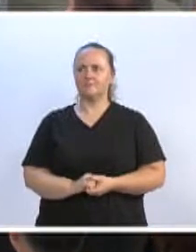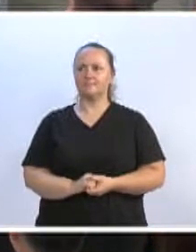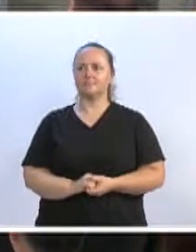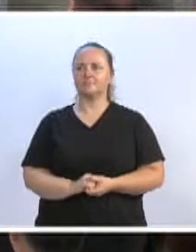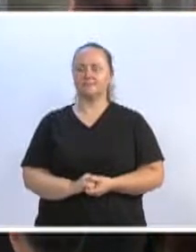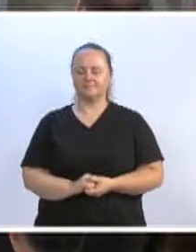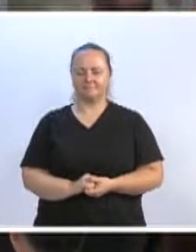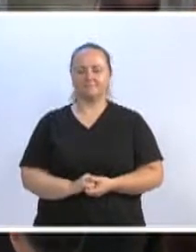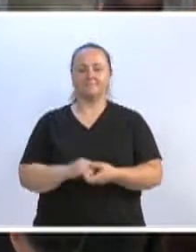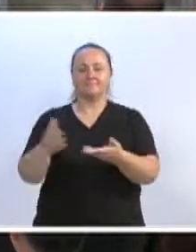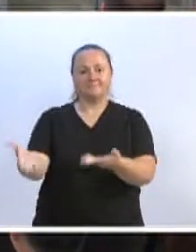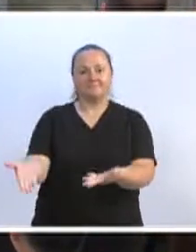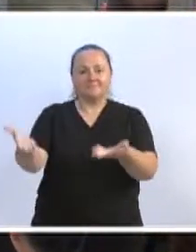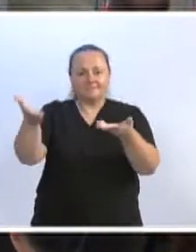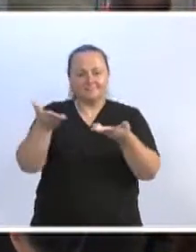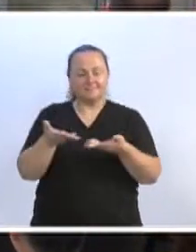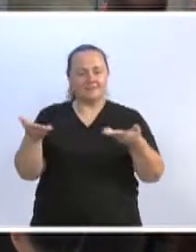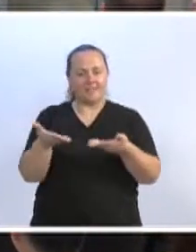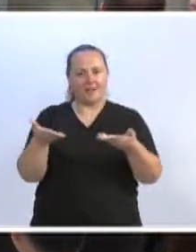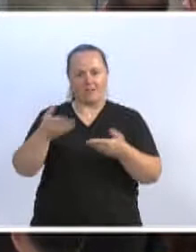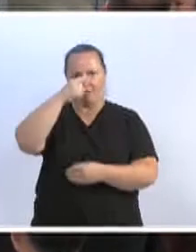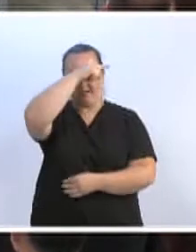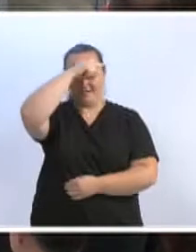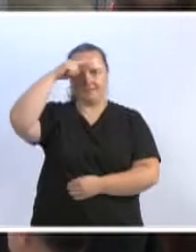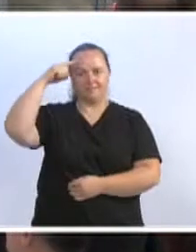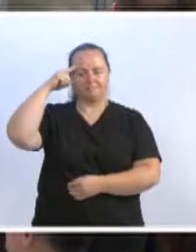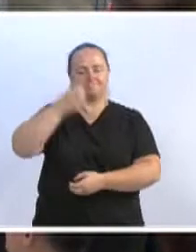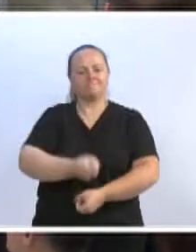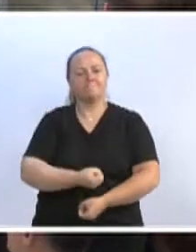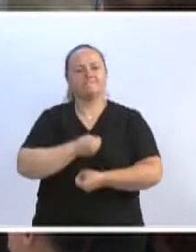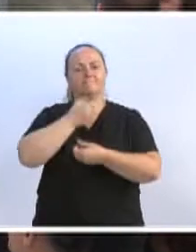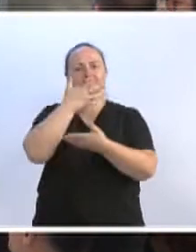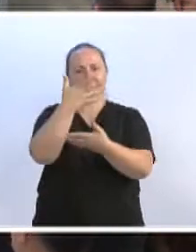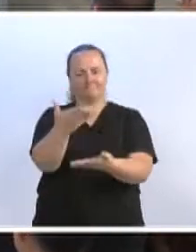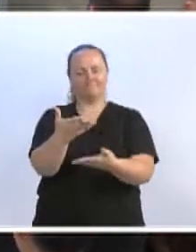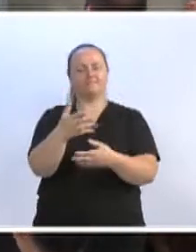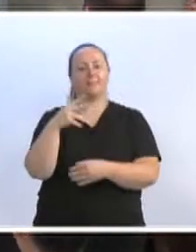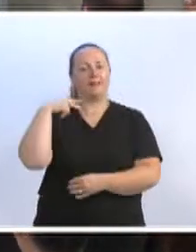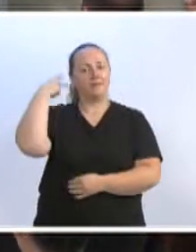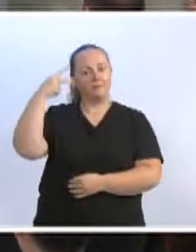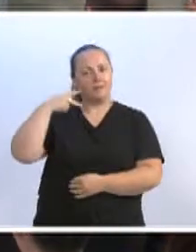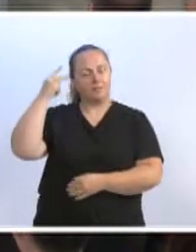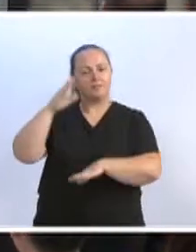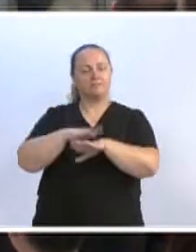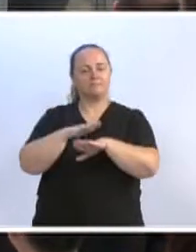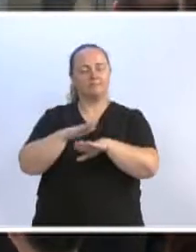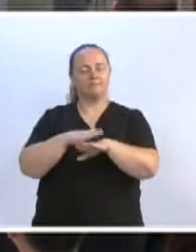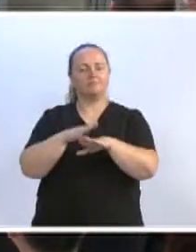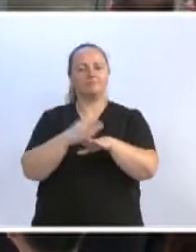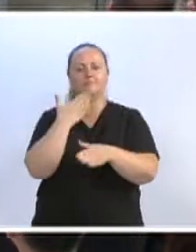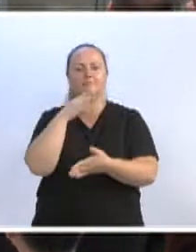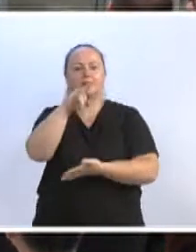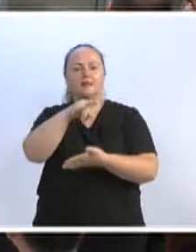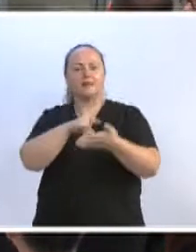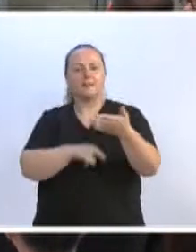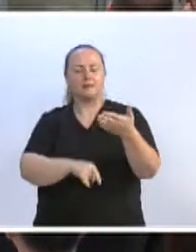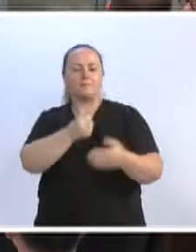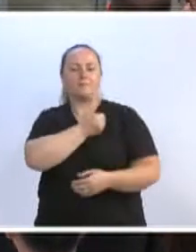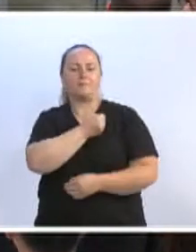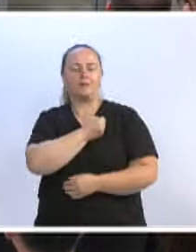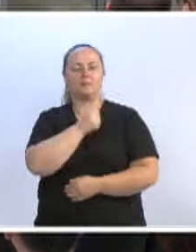Convidamos o vereador Marcos da Rosa para fazer a sua manifestação. Ele que foi o vereador, autor do requerimento 829